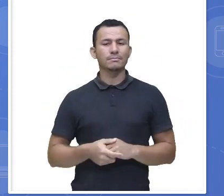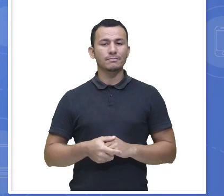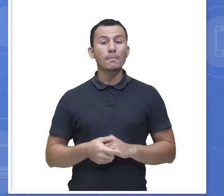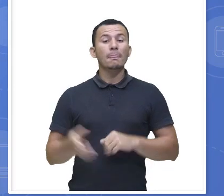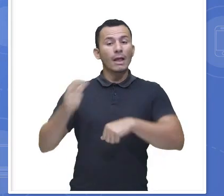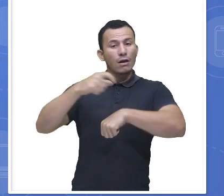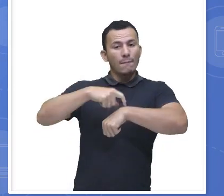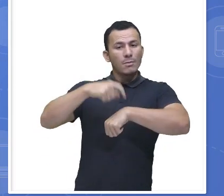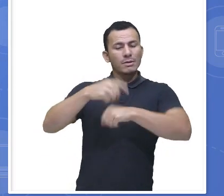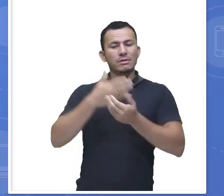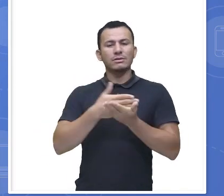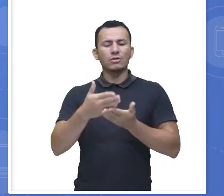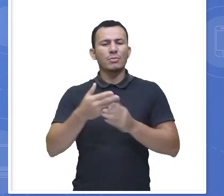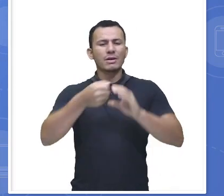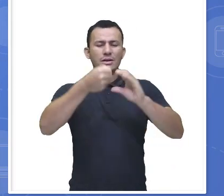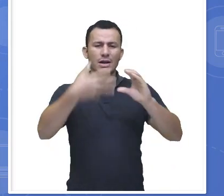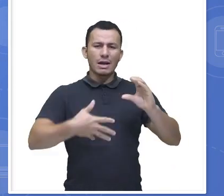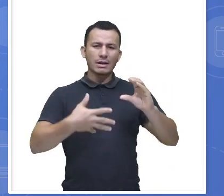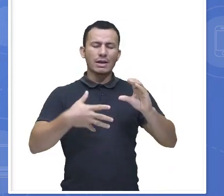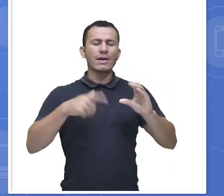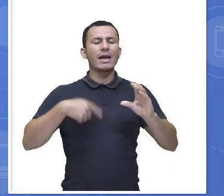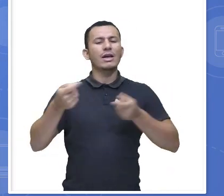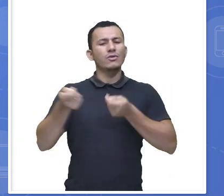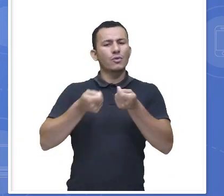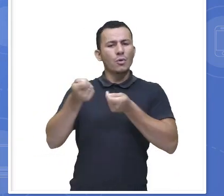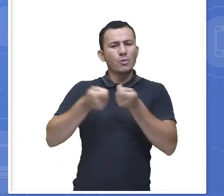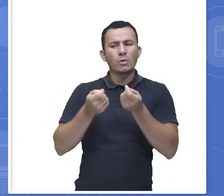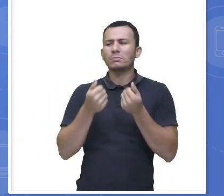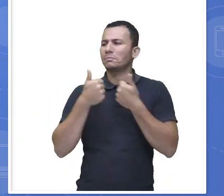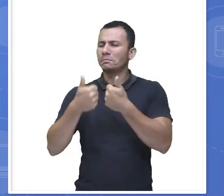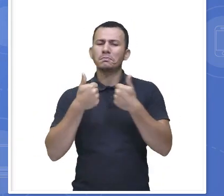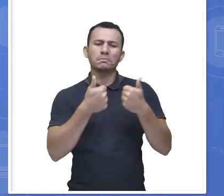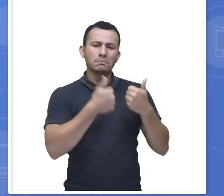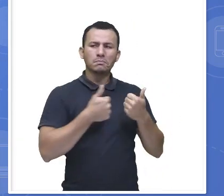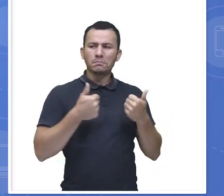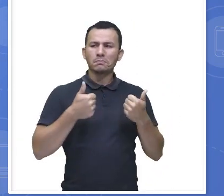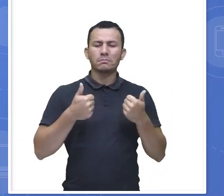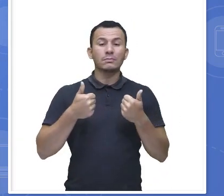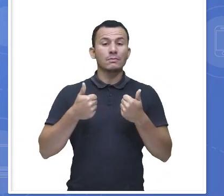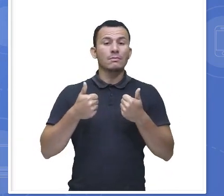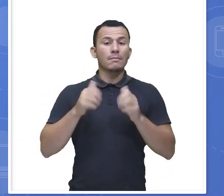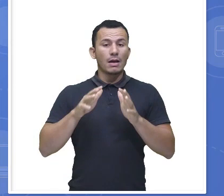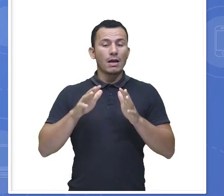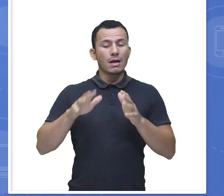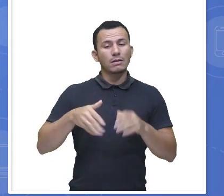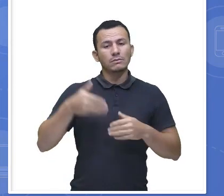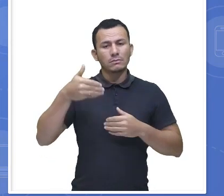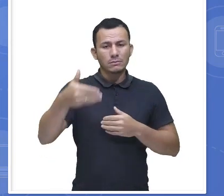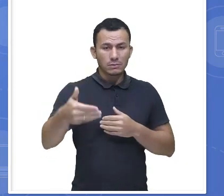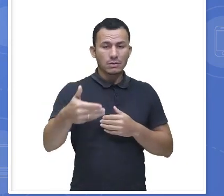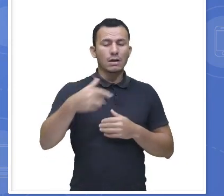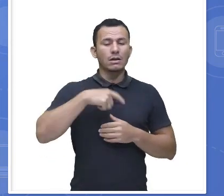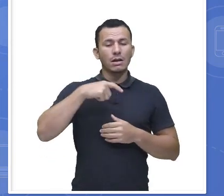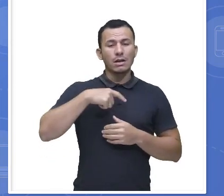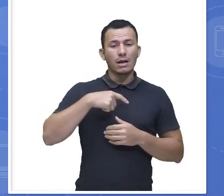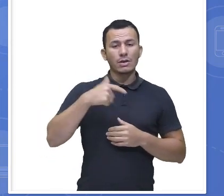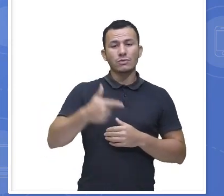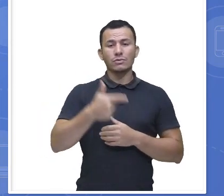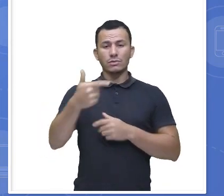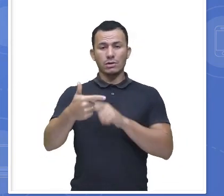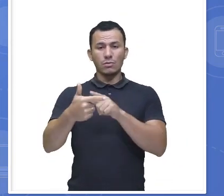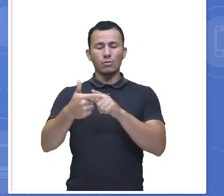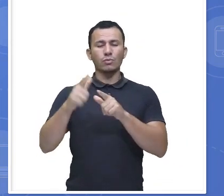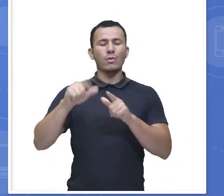nesse momento inicial, a característica é que é de equilíbrio. Está tudo bem nesse primeiro momento. Seguindo, nós temos um segundo momento que é